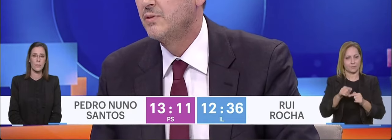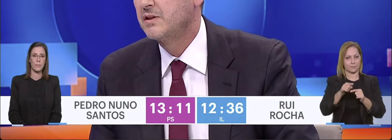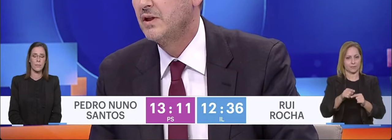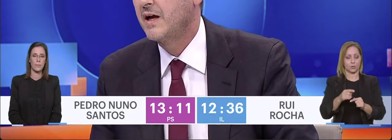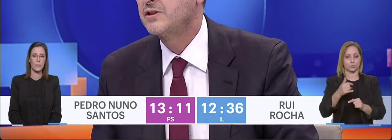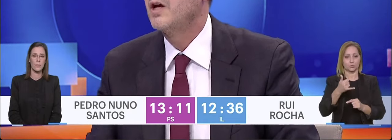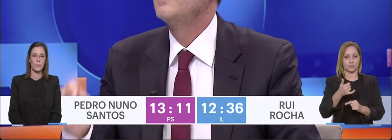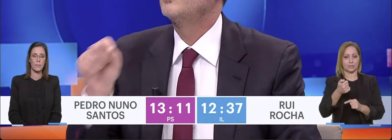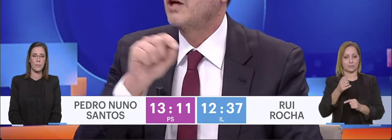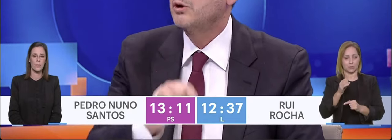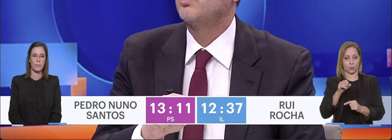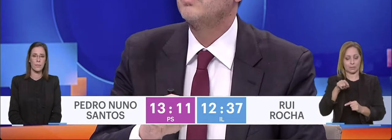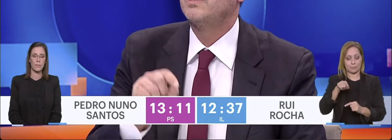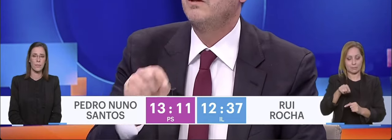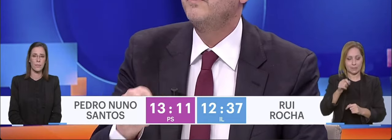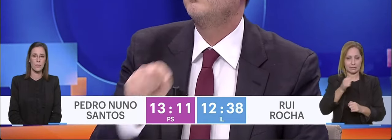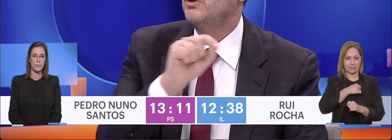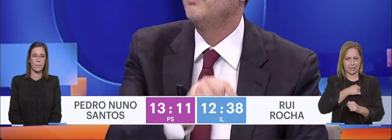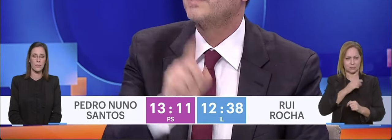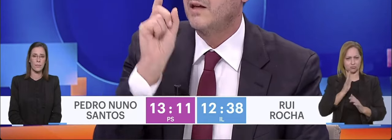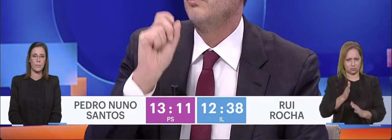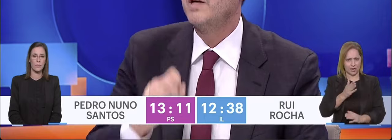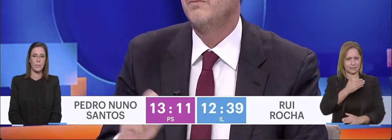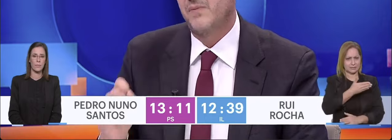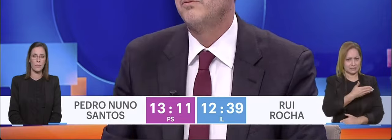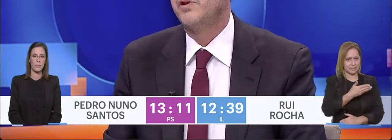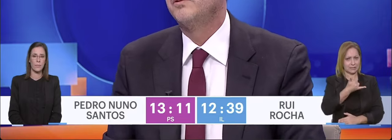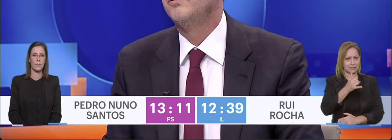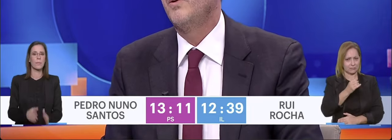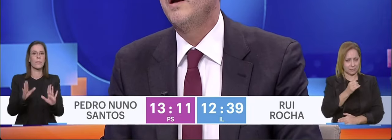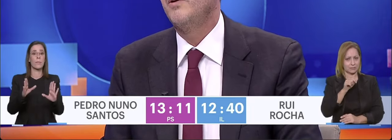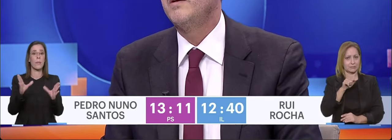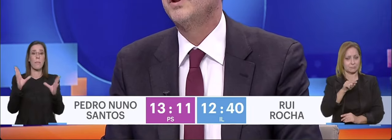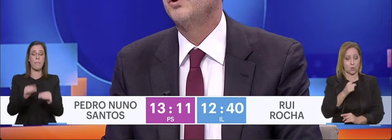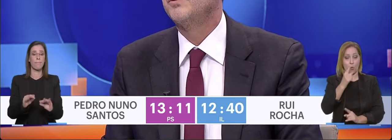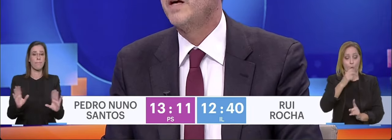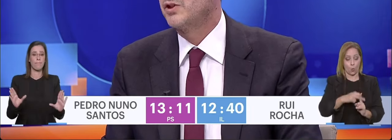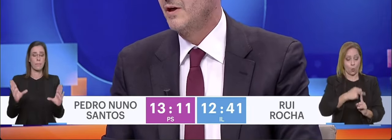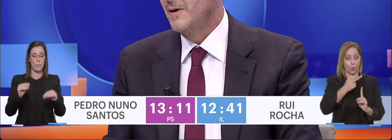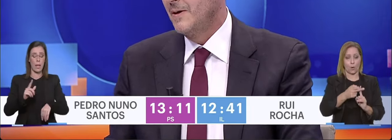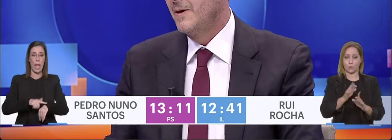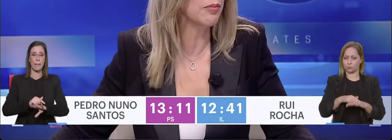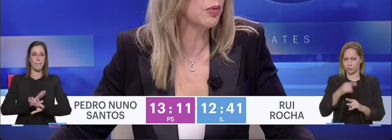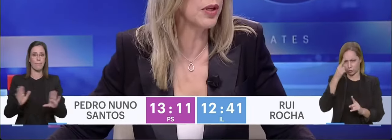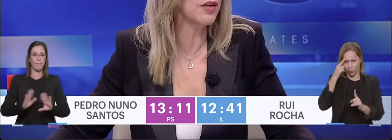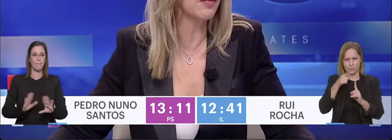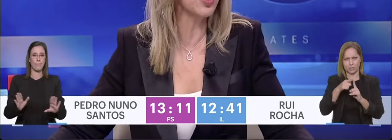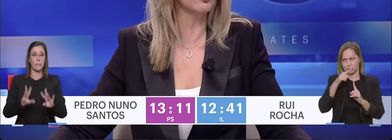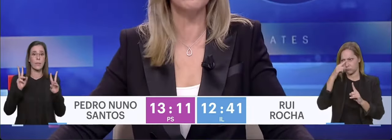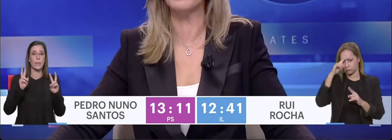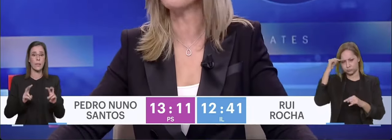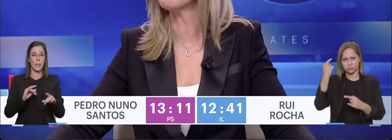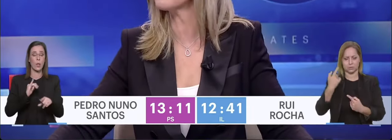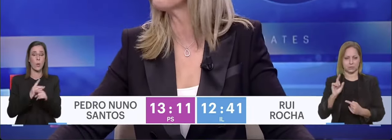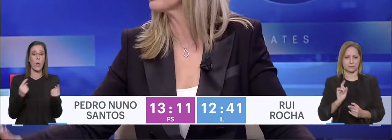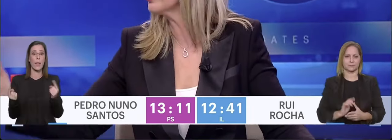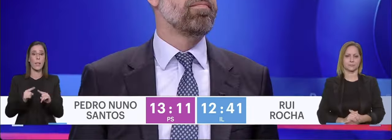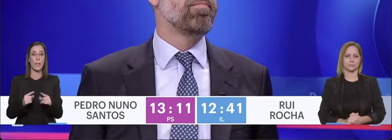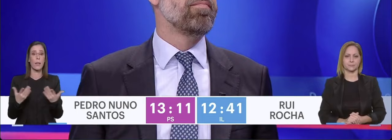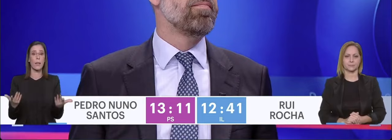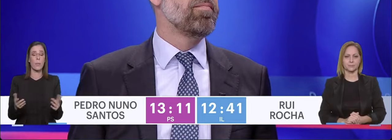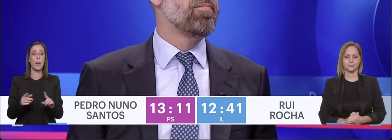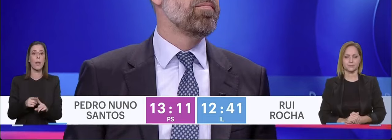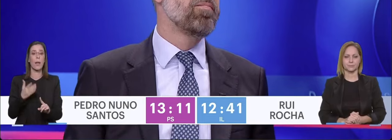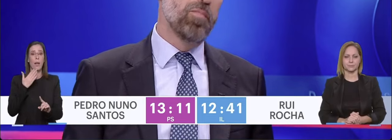250.000 casas nós já construímos 120.000 no passado num ano não temos mais tempo eventualmente temas para desenvolver noutros debates mais à